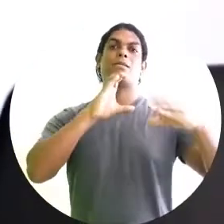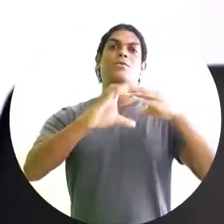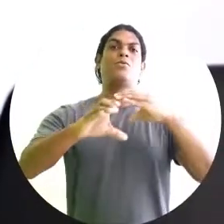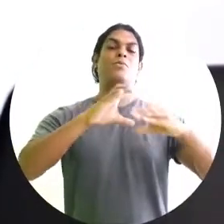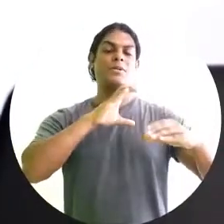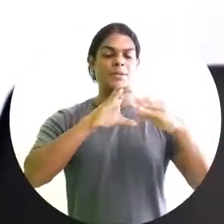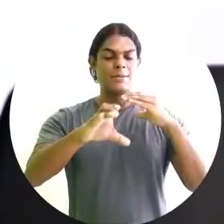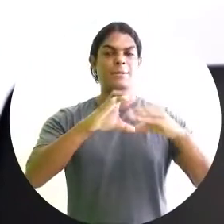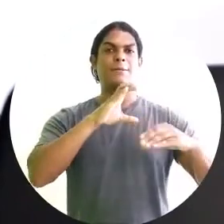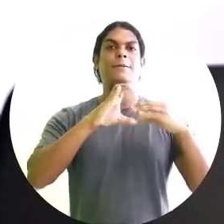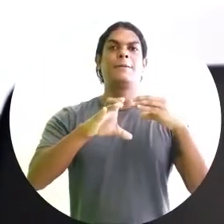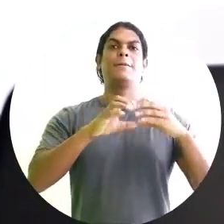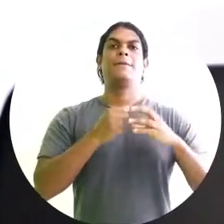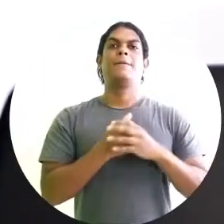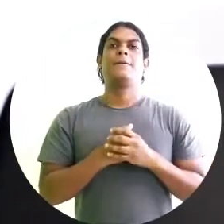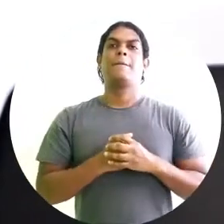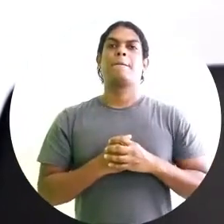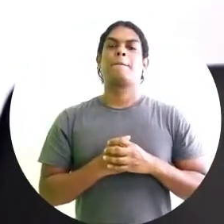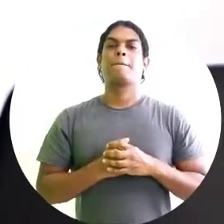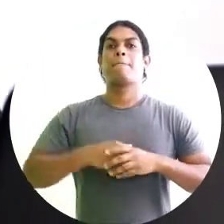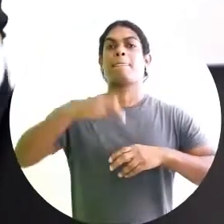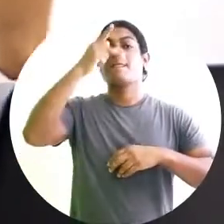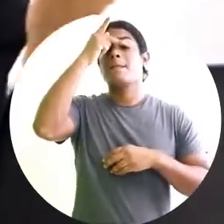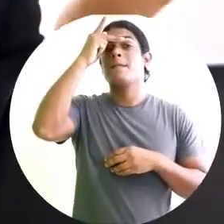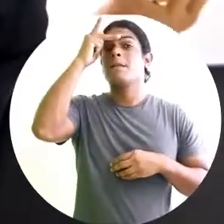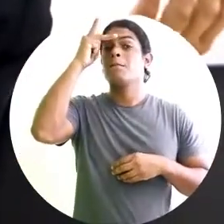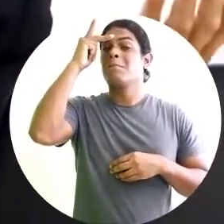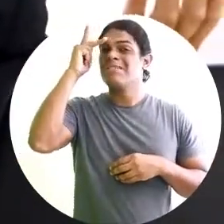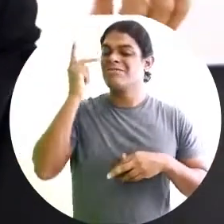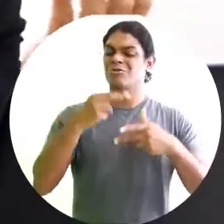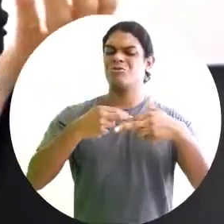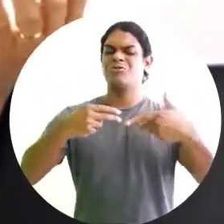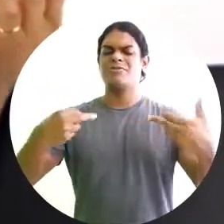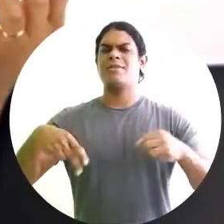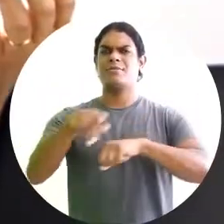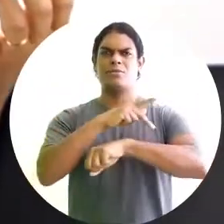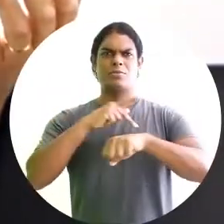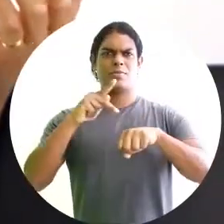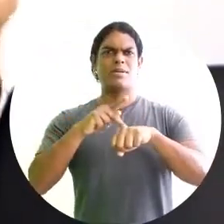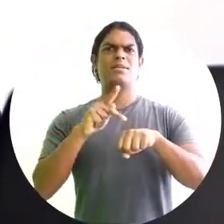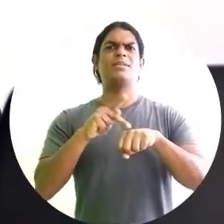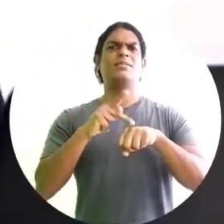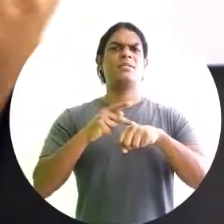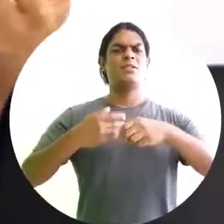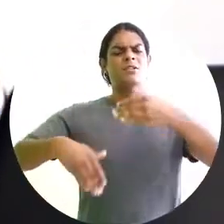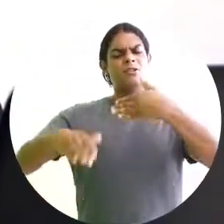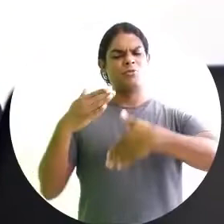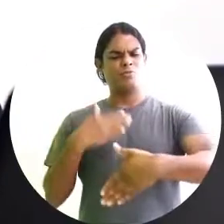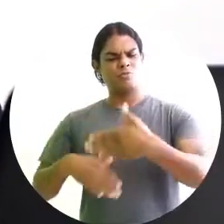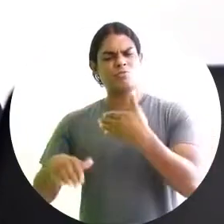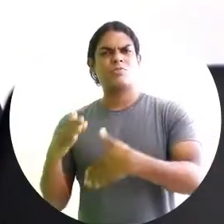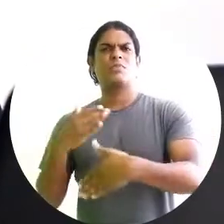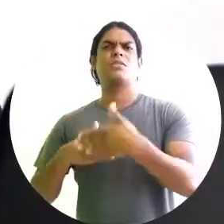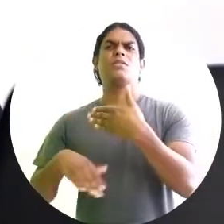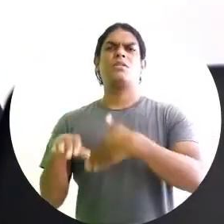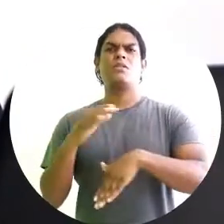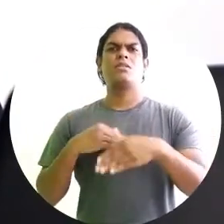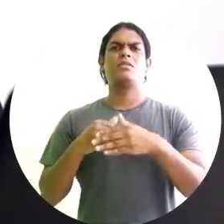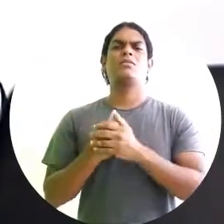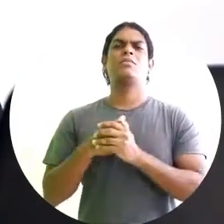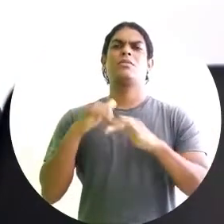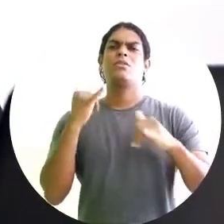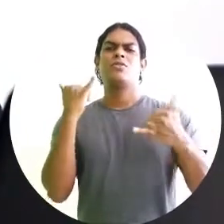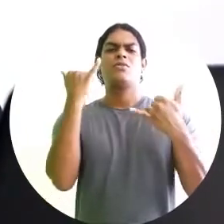as comunicações. Fato este que pessoas de diversas nações tenham e interagem entre